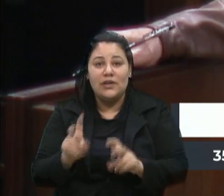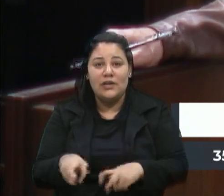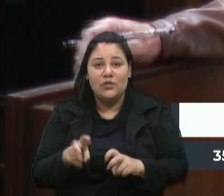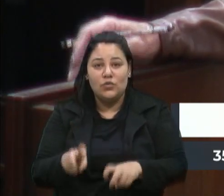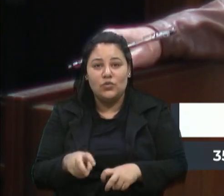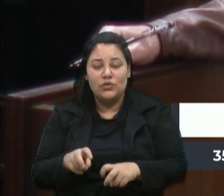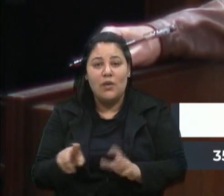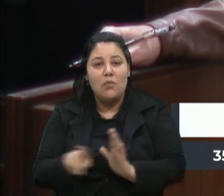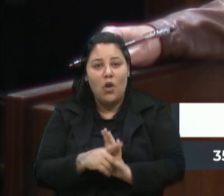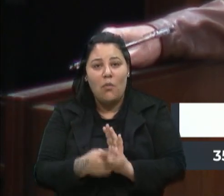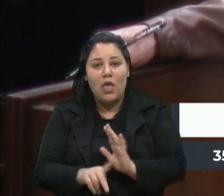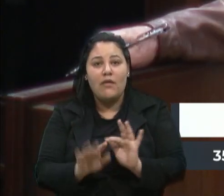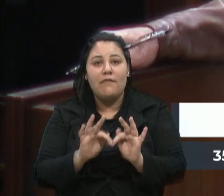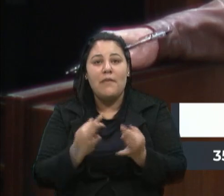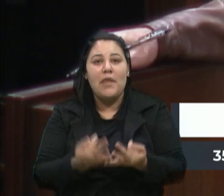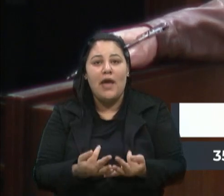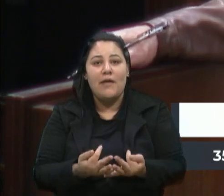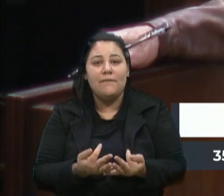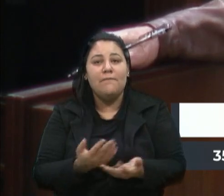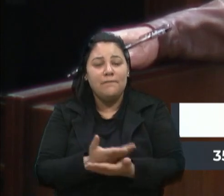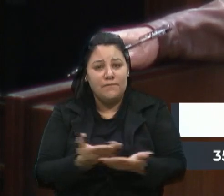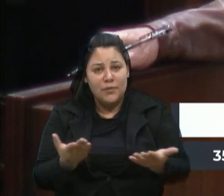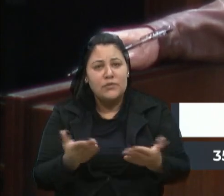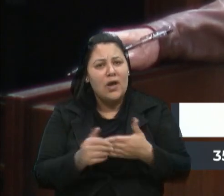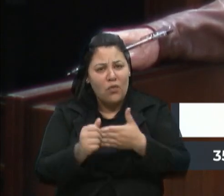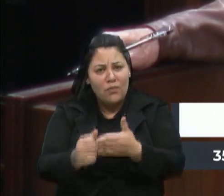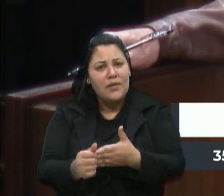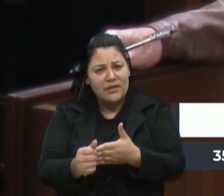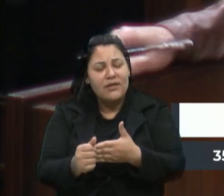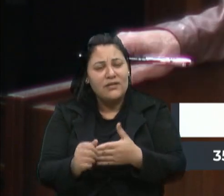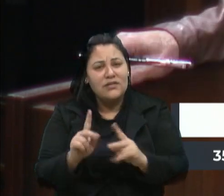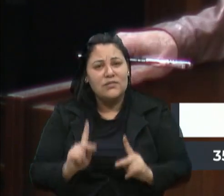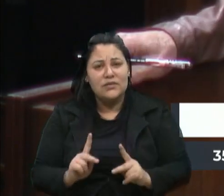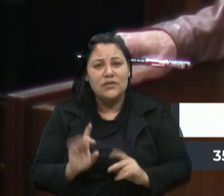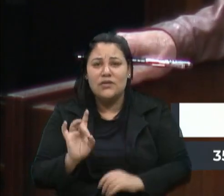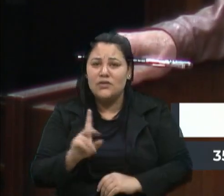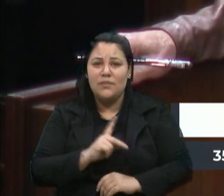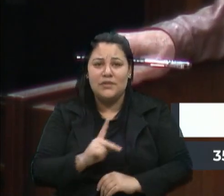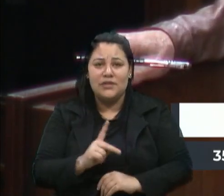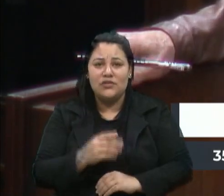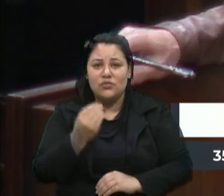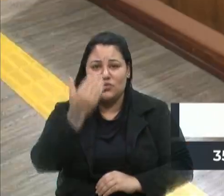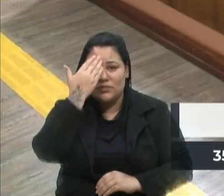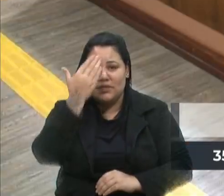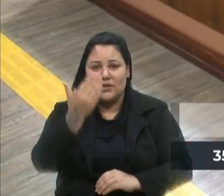familiar. Vamos prestigiar essas pessoas. Era isso, senhor presidente.